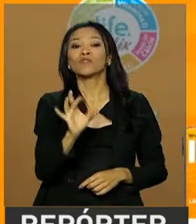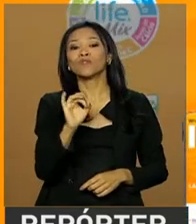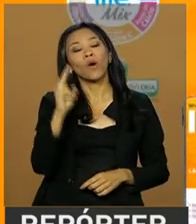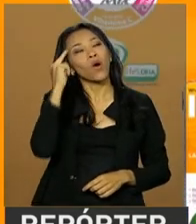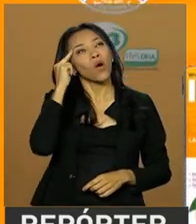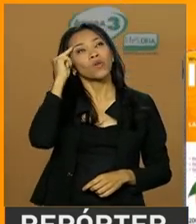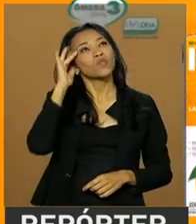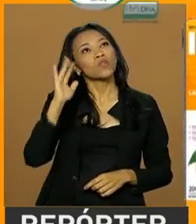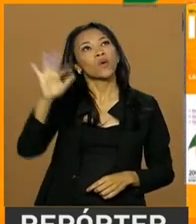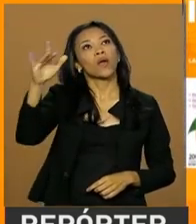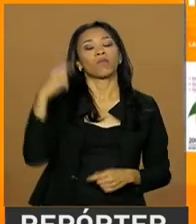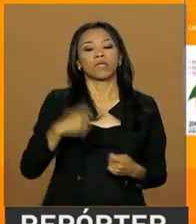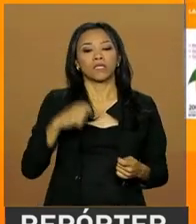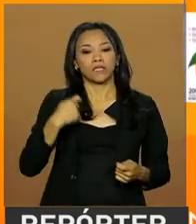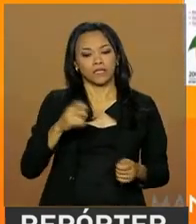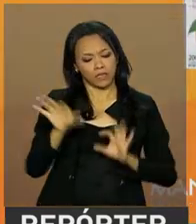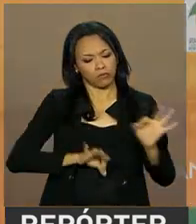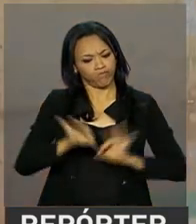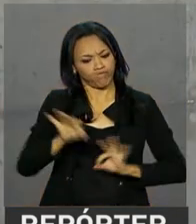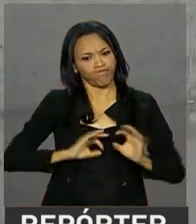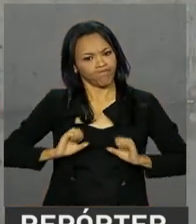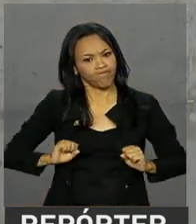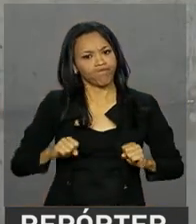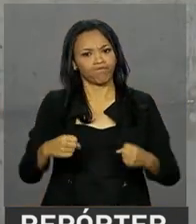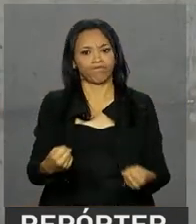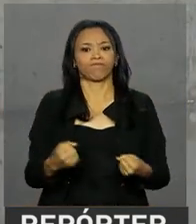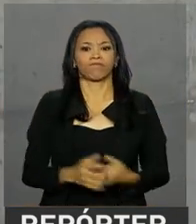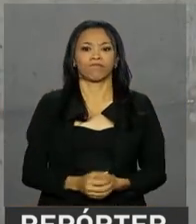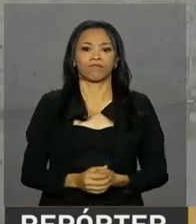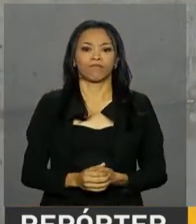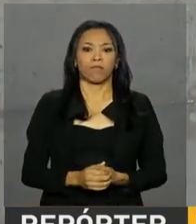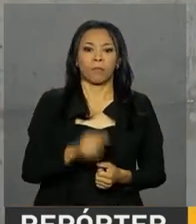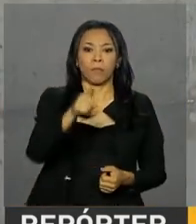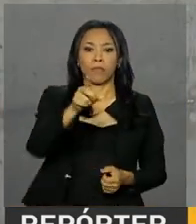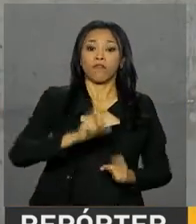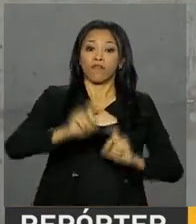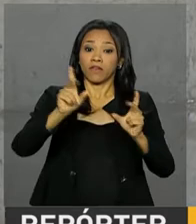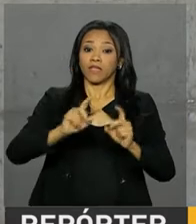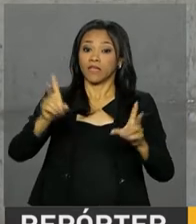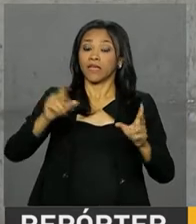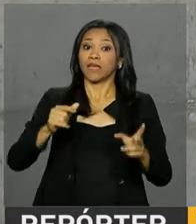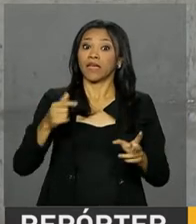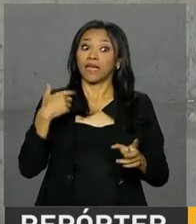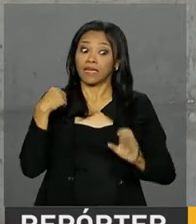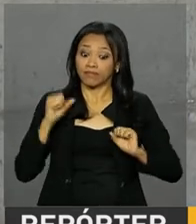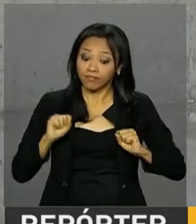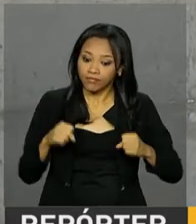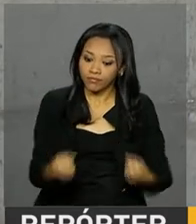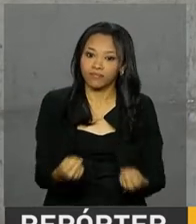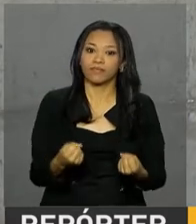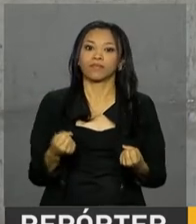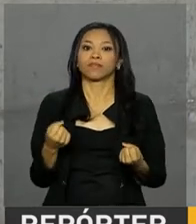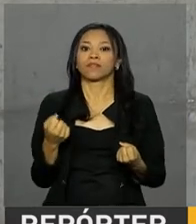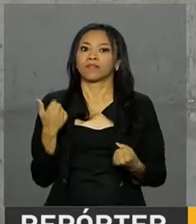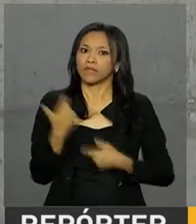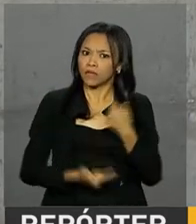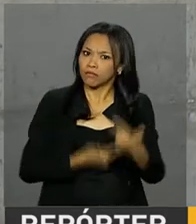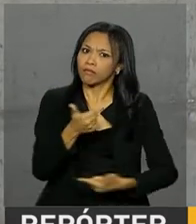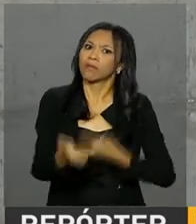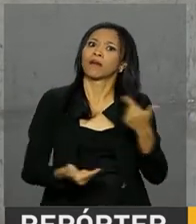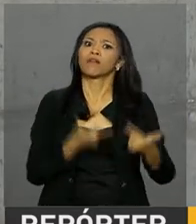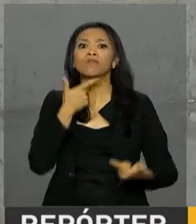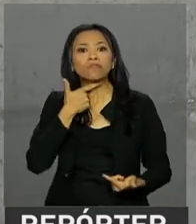é preciso colocar a mão na massa e exportá é um exercício diário é muita dedicação e empenho vontade